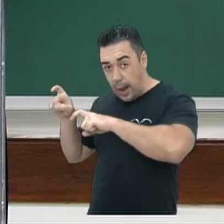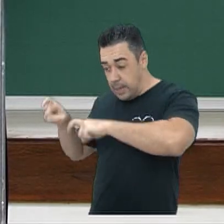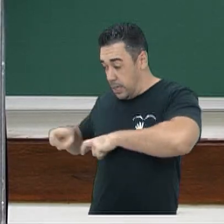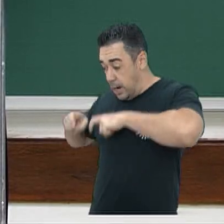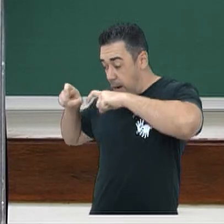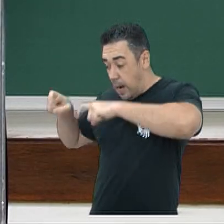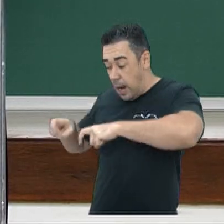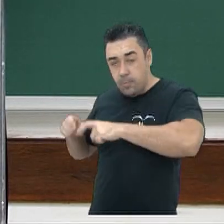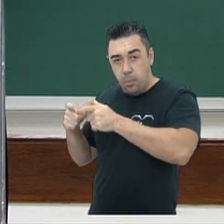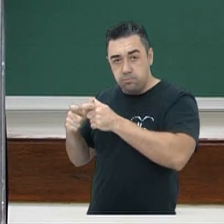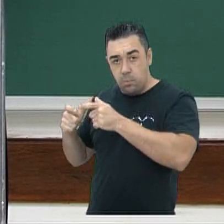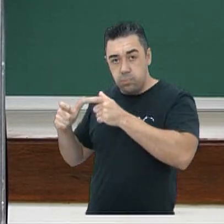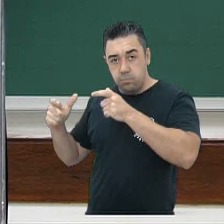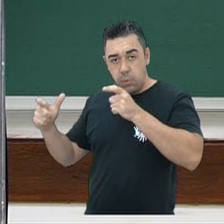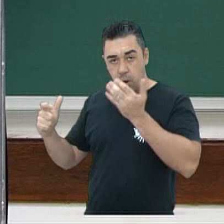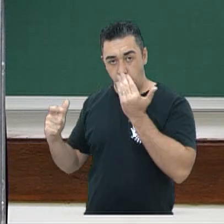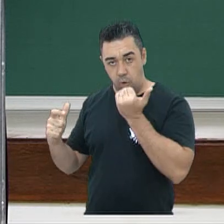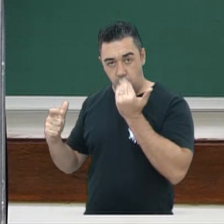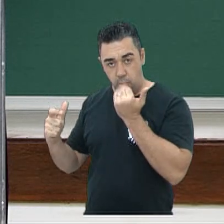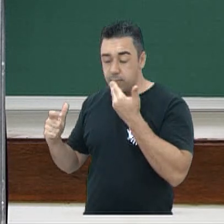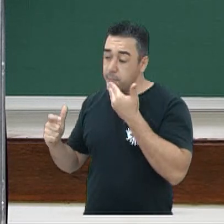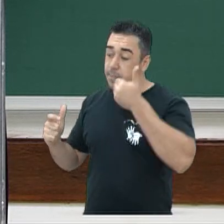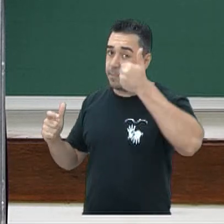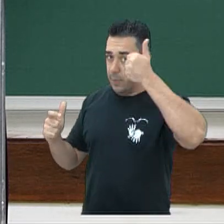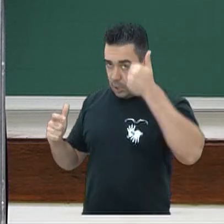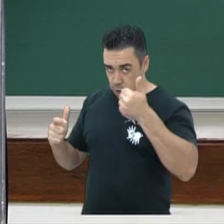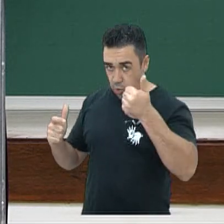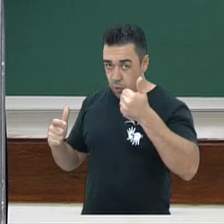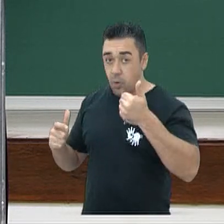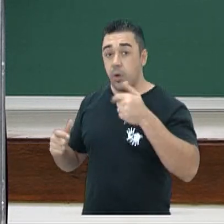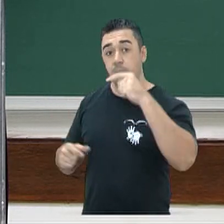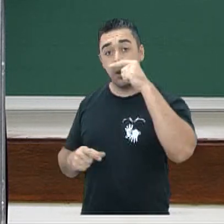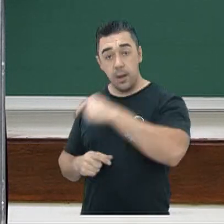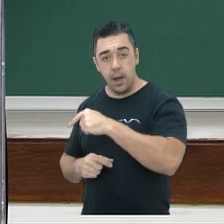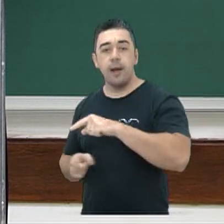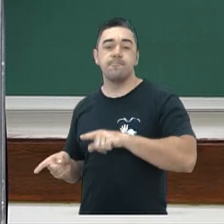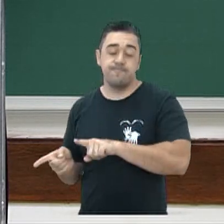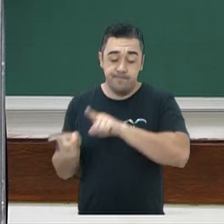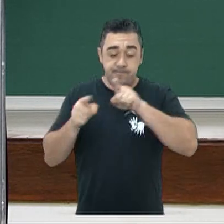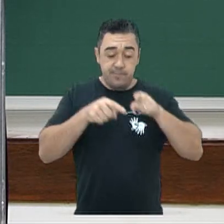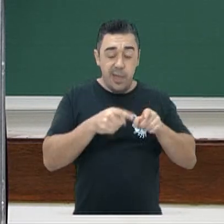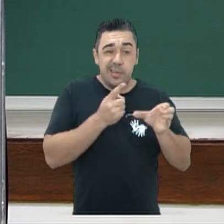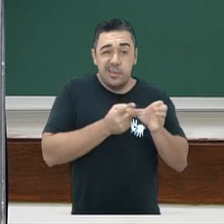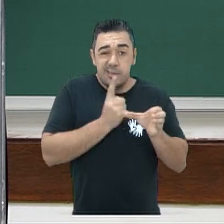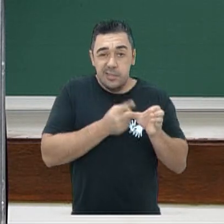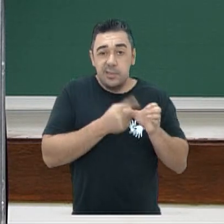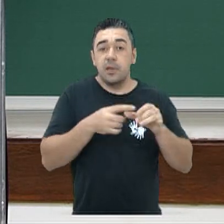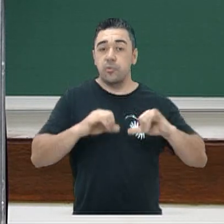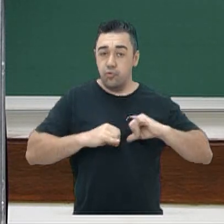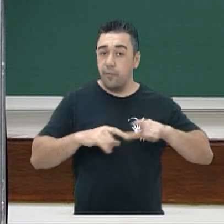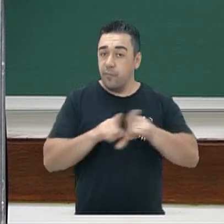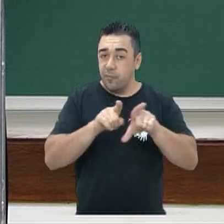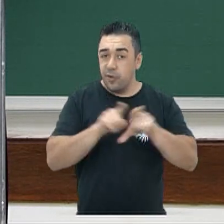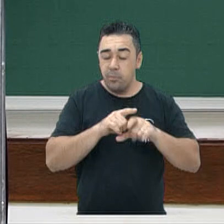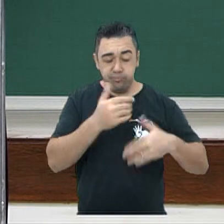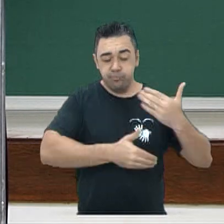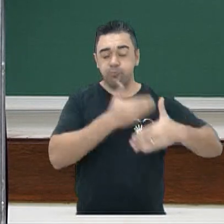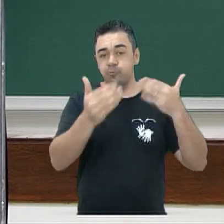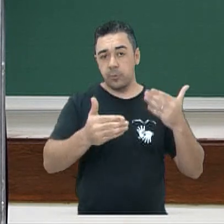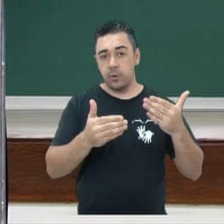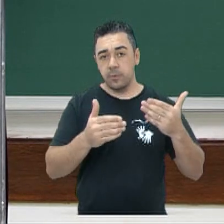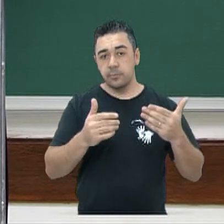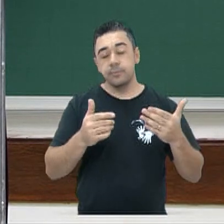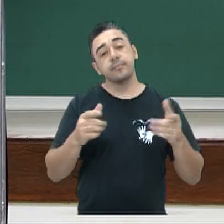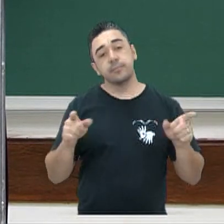com as inovações no campo, que trouxeram uma produção maior de alimentos, uma estruturação melhor do plantio, a gente vai ter